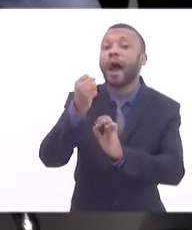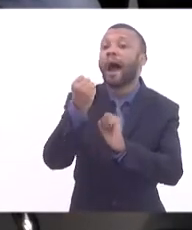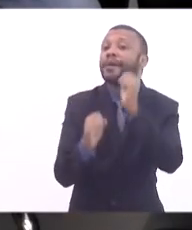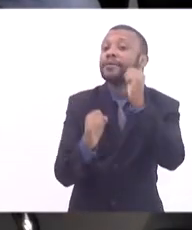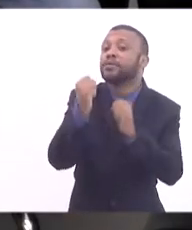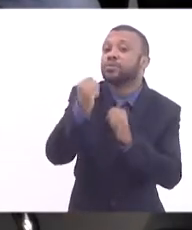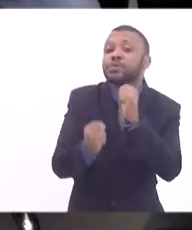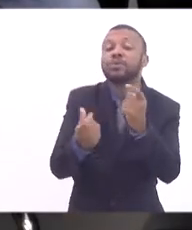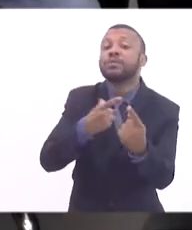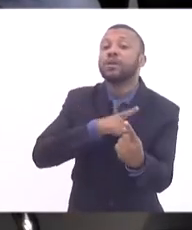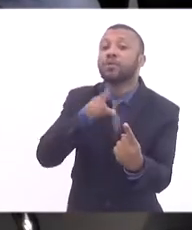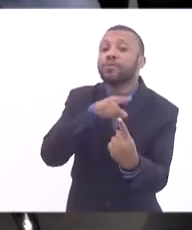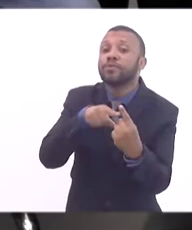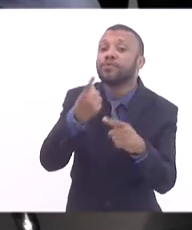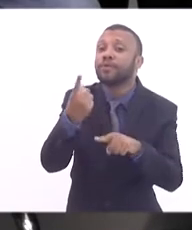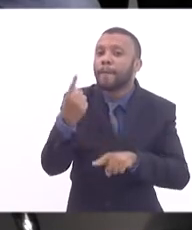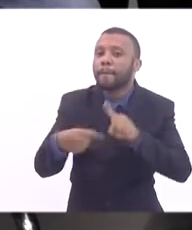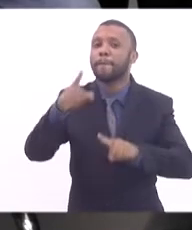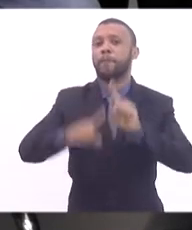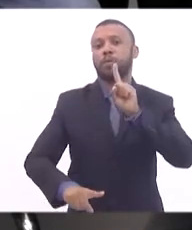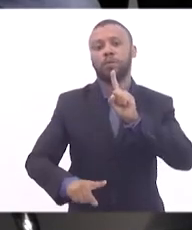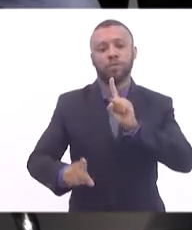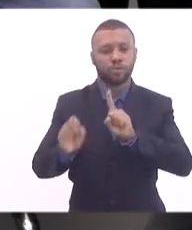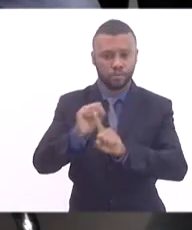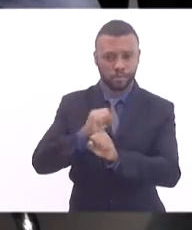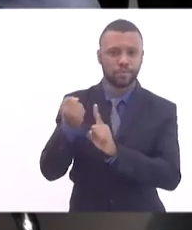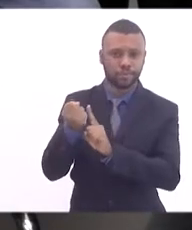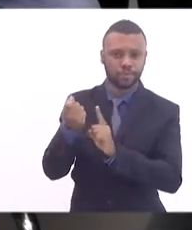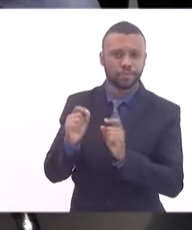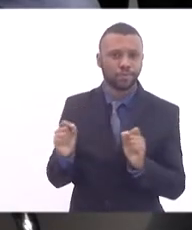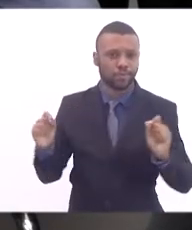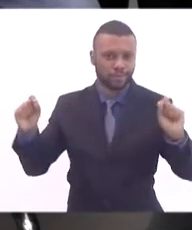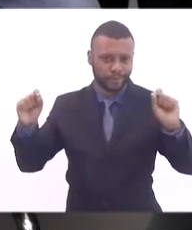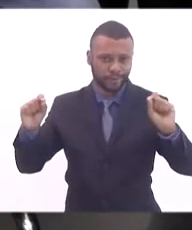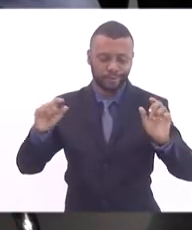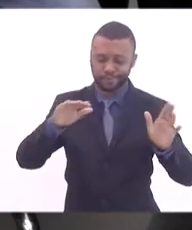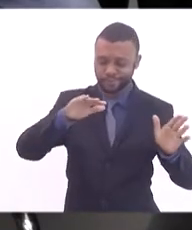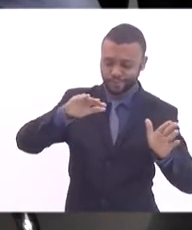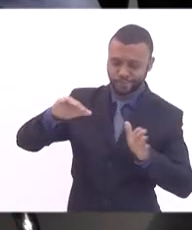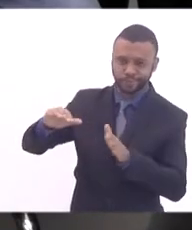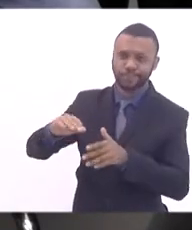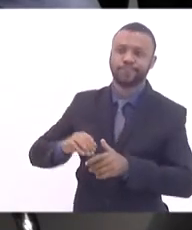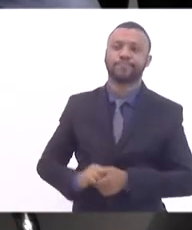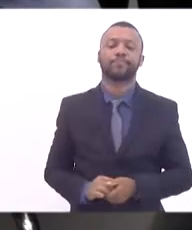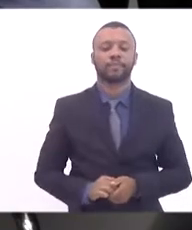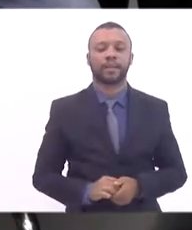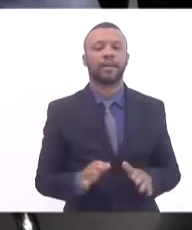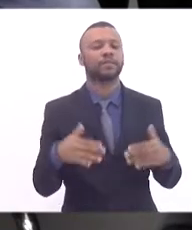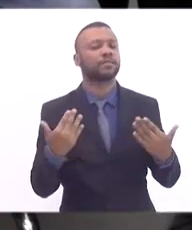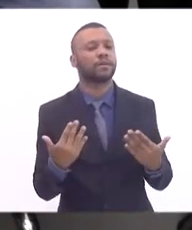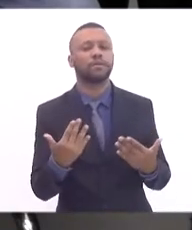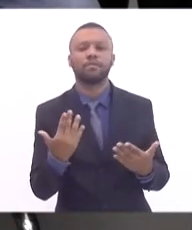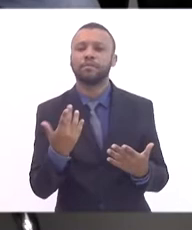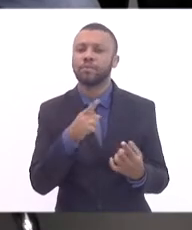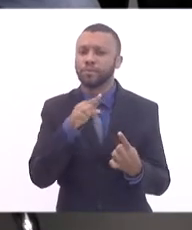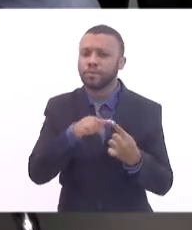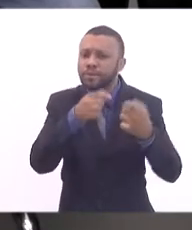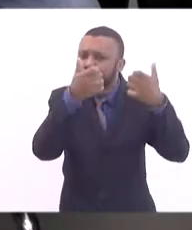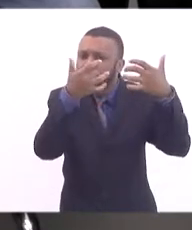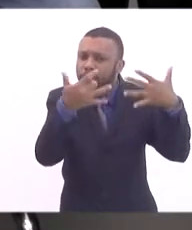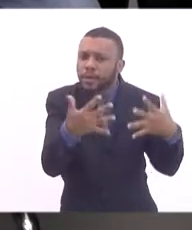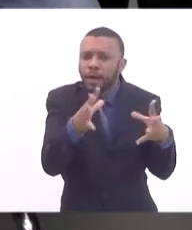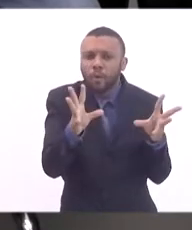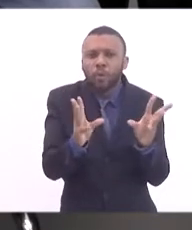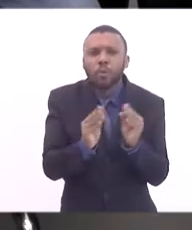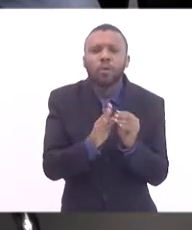é Tá bom eu eu venho aqui para explicar um pouco e muito brevemente